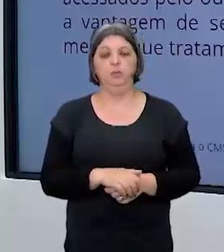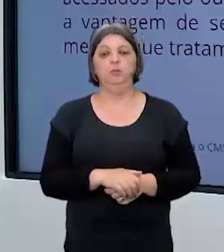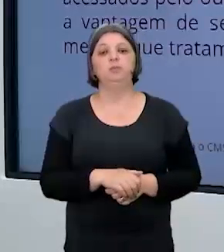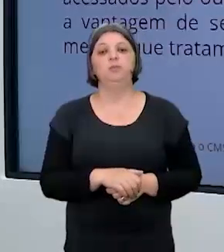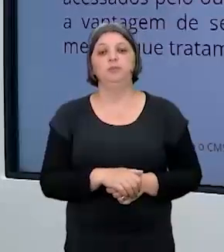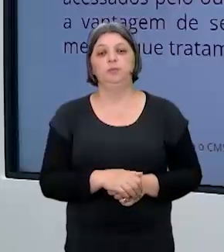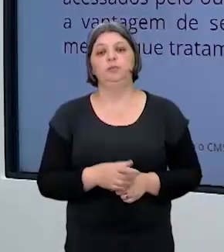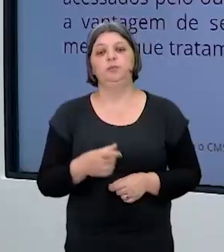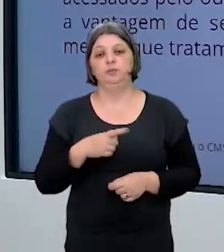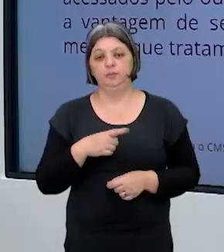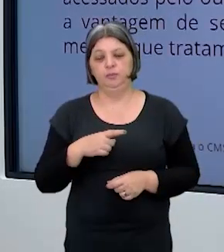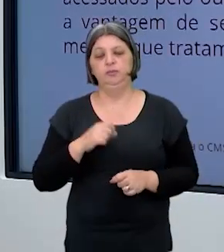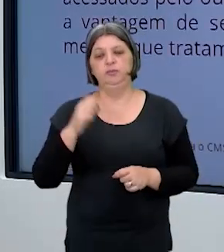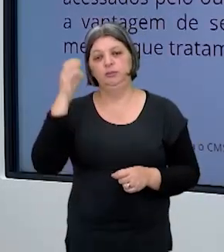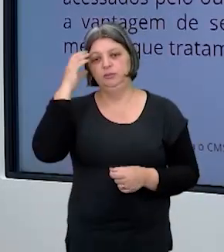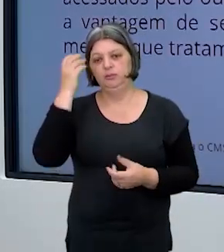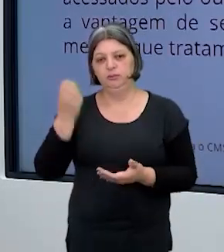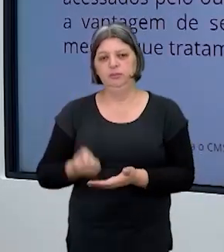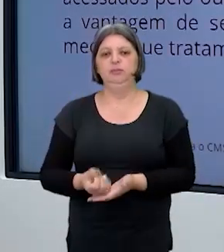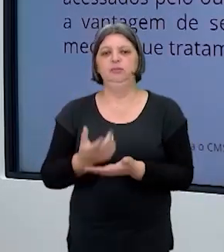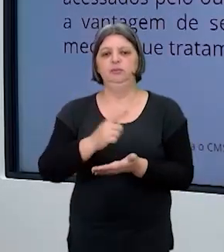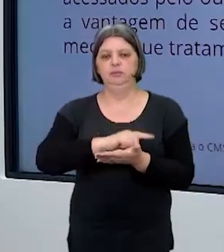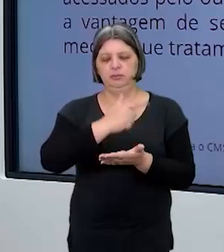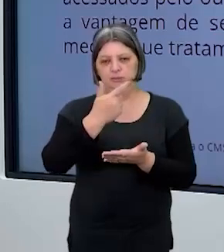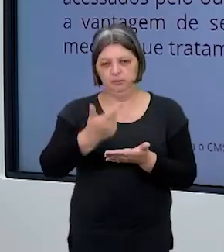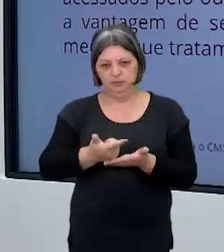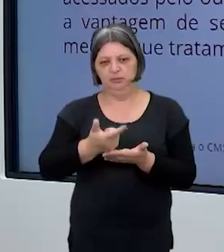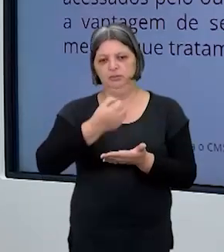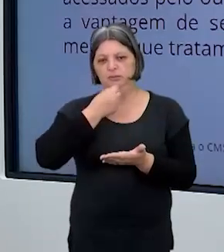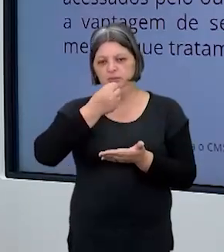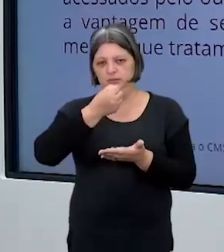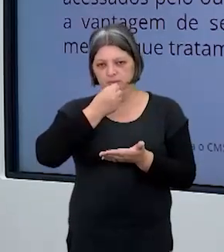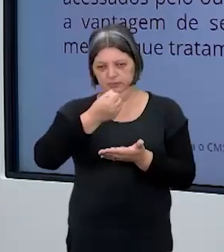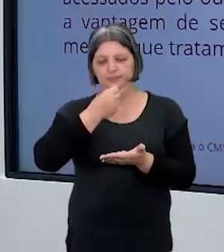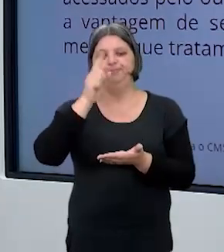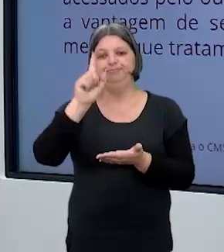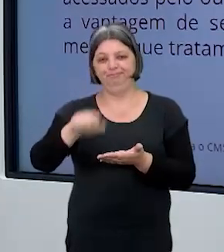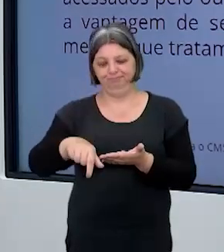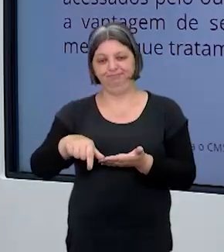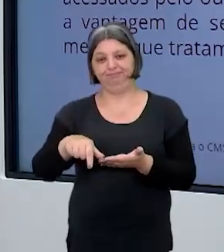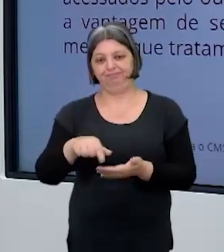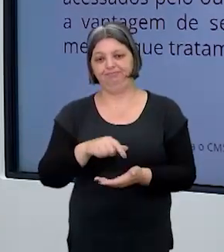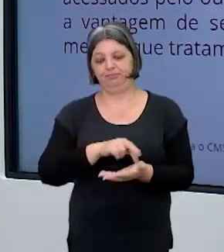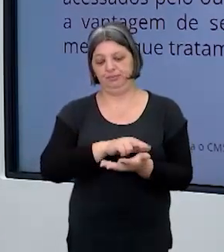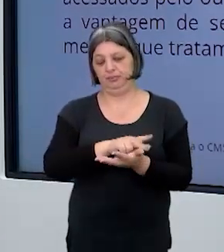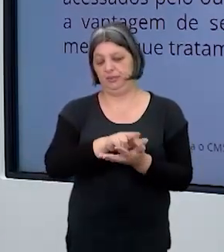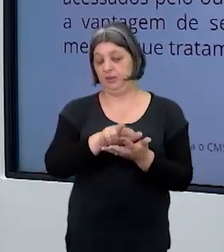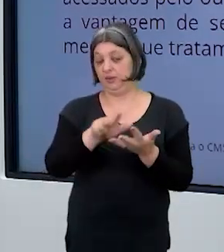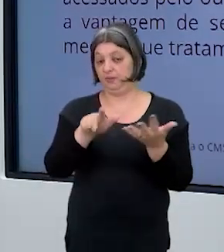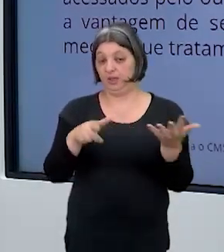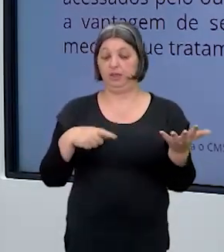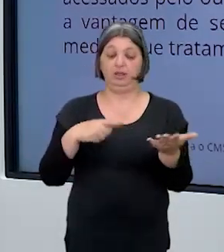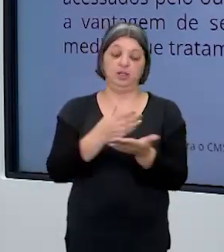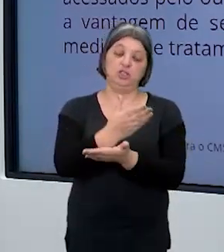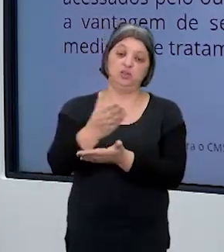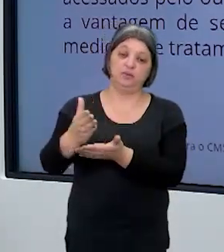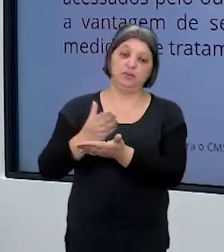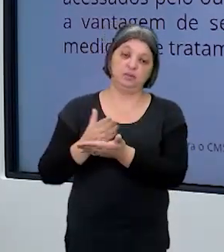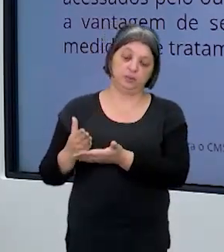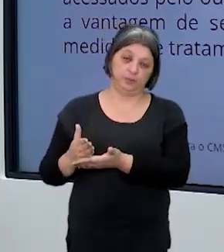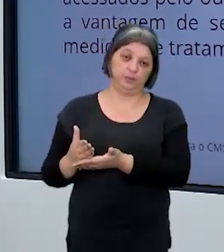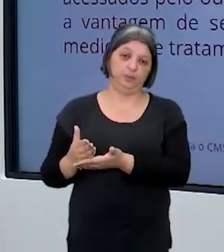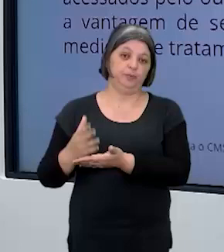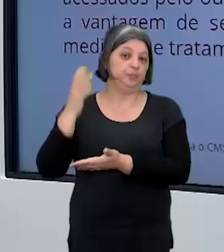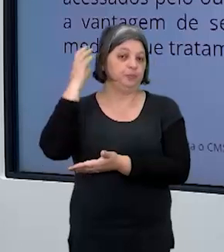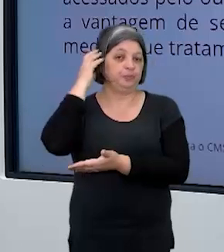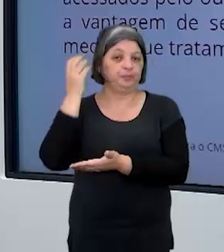vocês, então temos aí podcasts jornalísticos, aí o jornalístico também é amplo, né? A gente vai ter aí as divisões também,